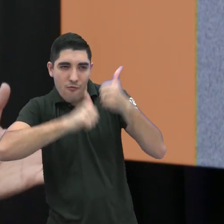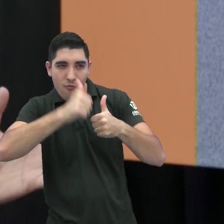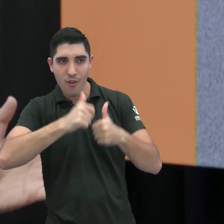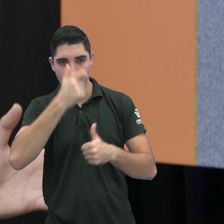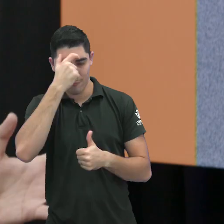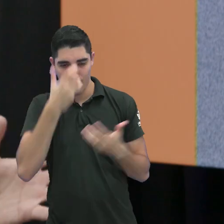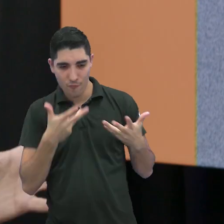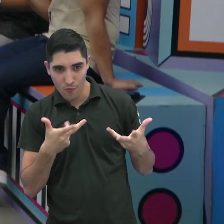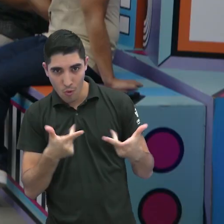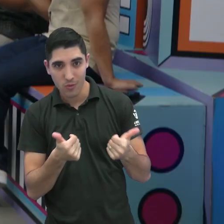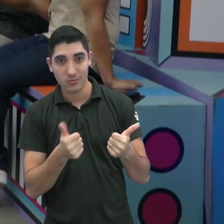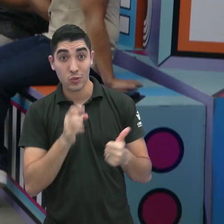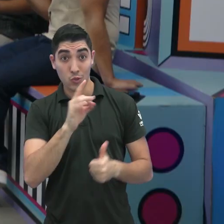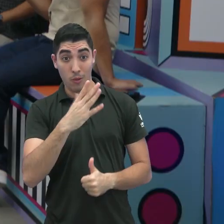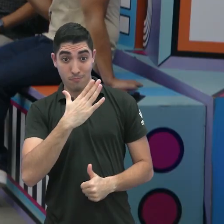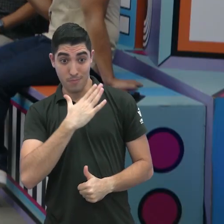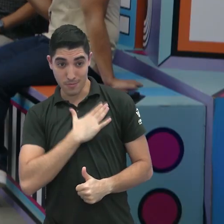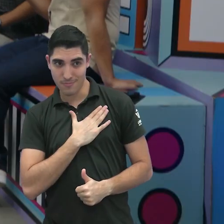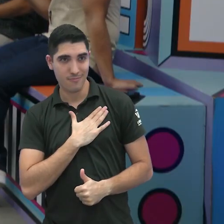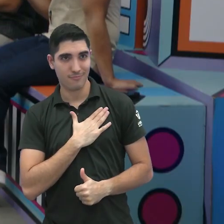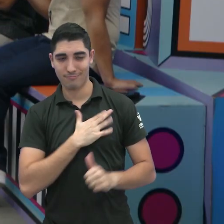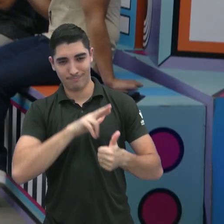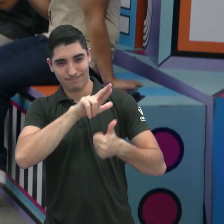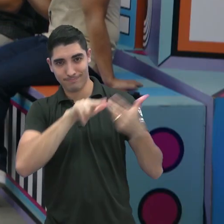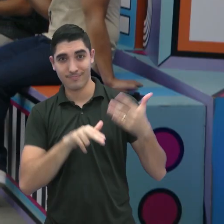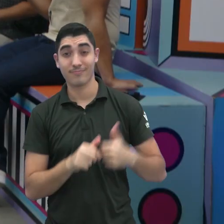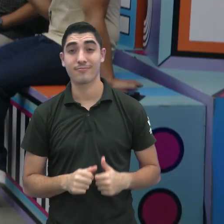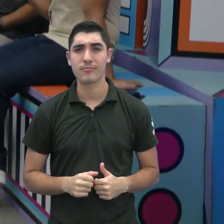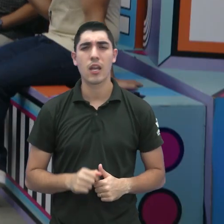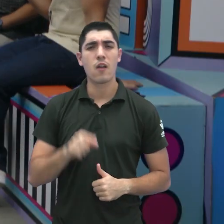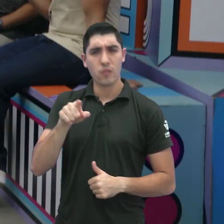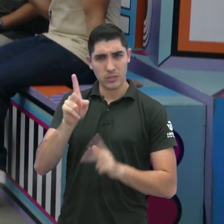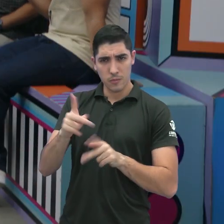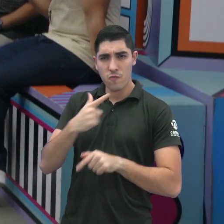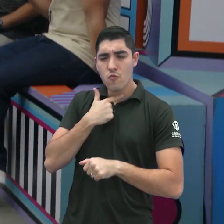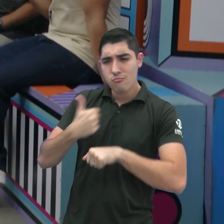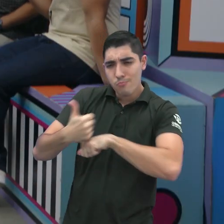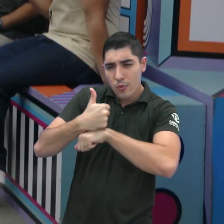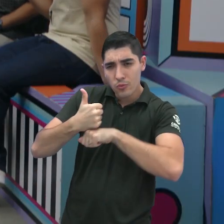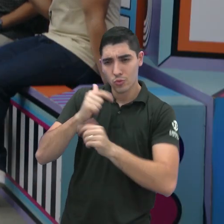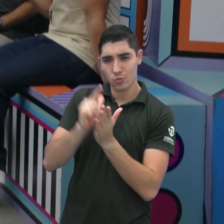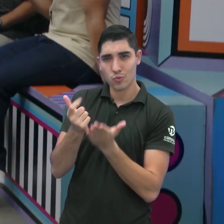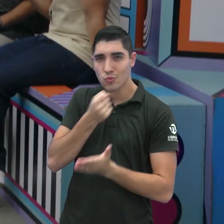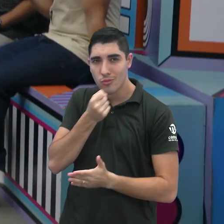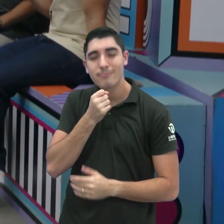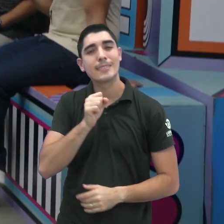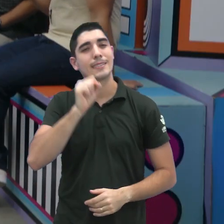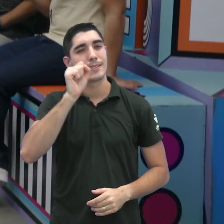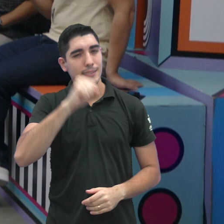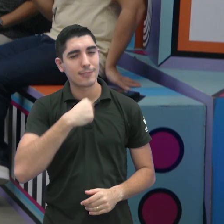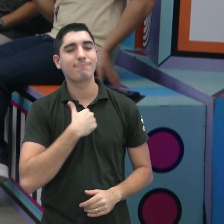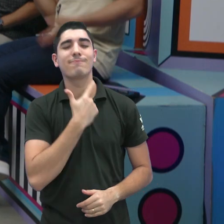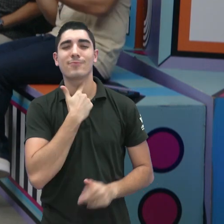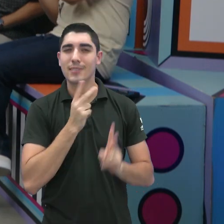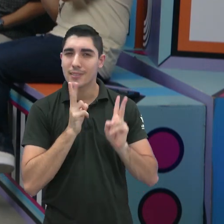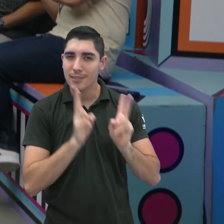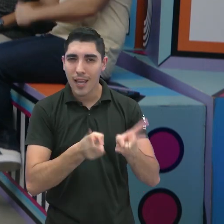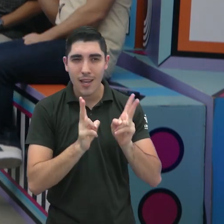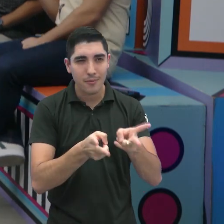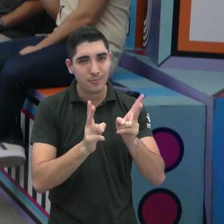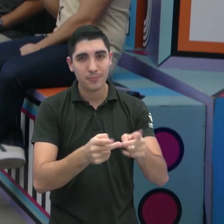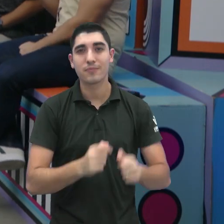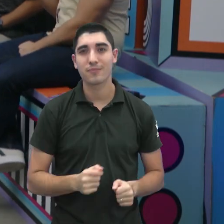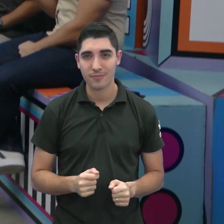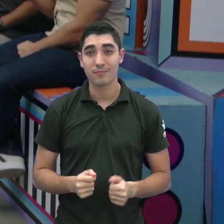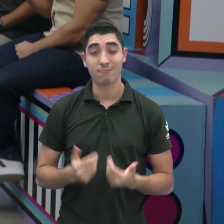mim. Então, vai conhecendo com o tempo, né? Você sempre quis ser jornalista, Guerra? Pior que eu sempre quis. Nunca teve dúvidas? Eu nunca tive dúvida